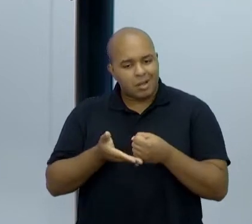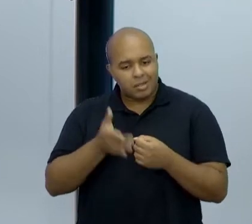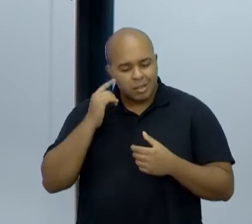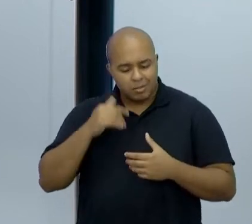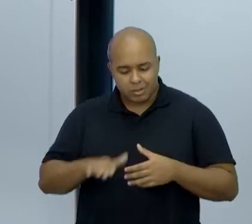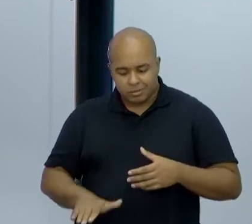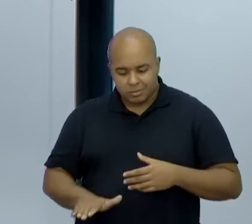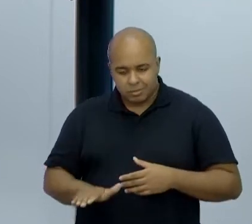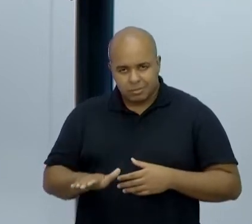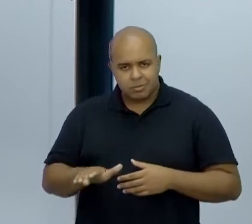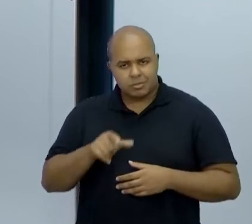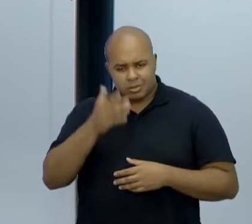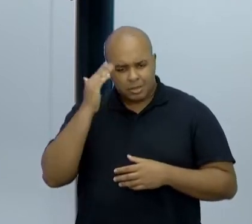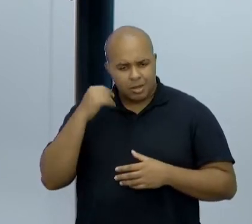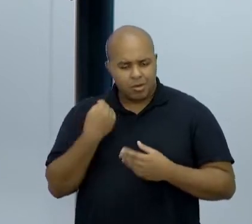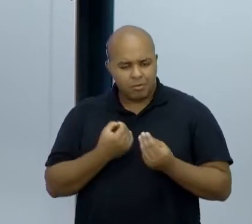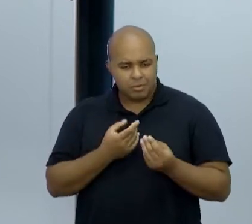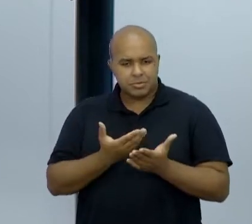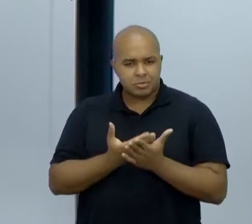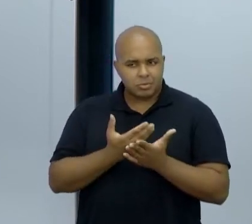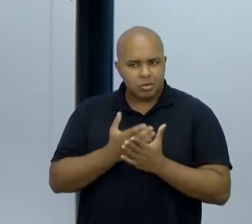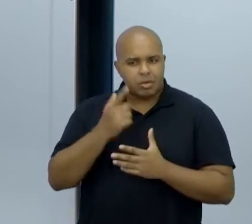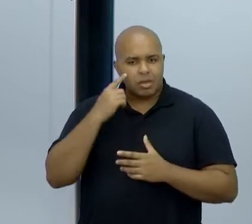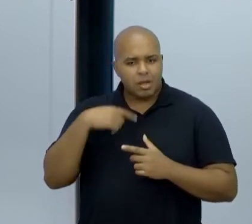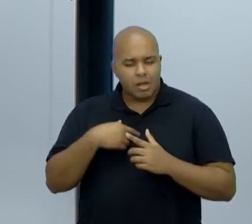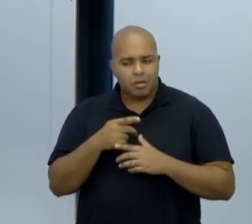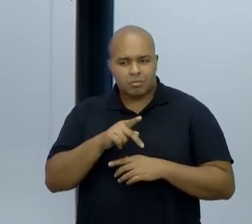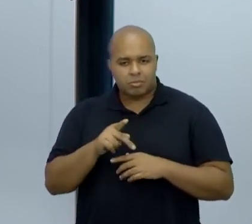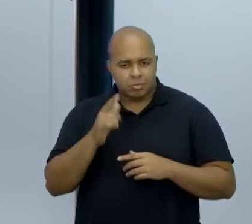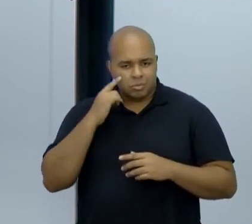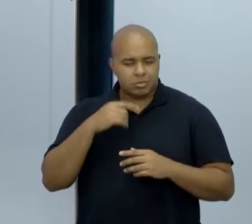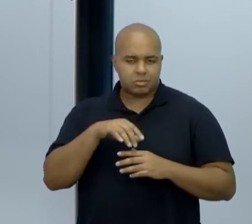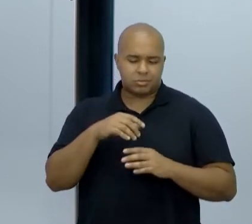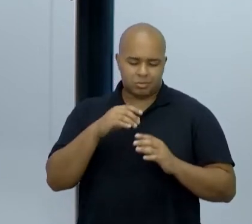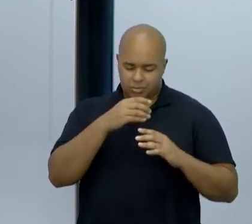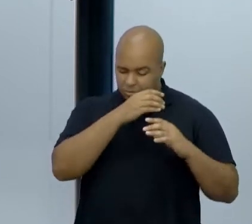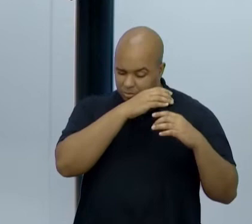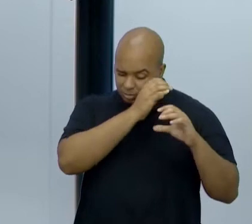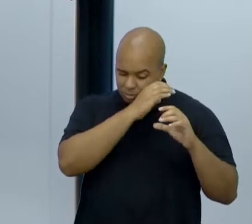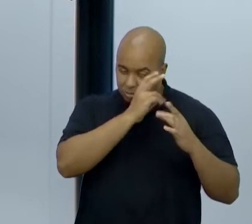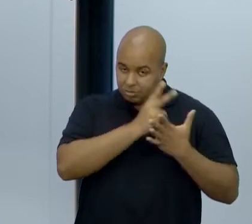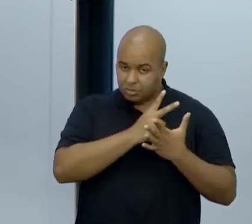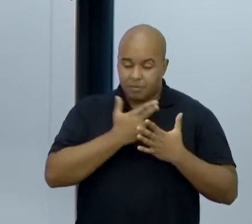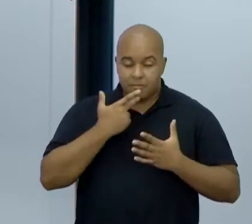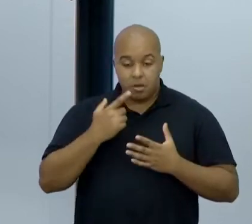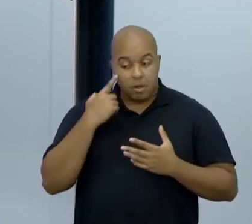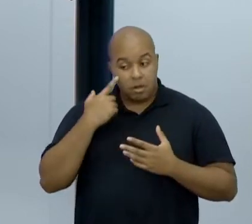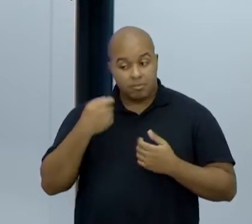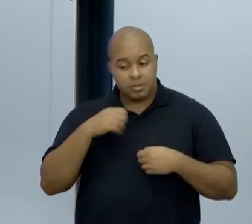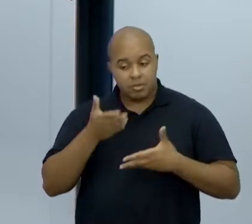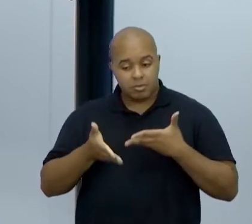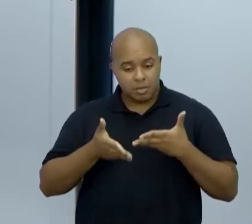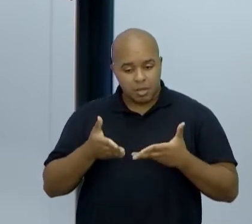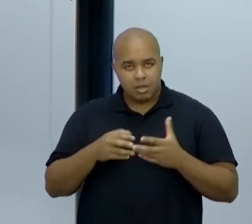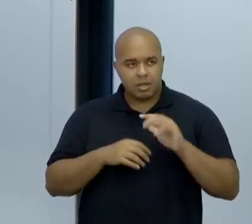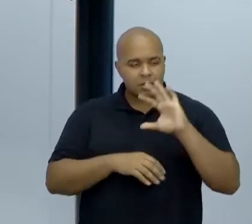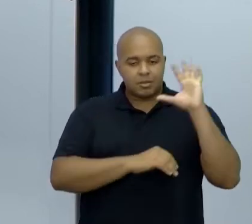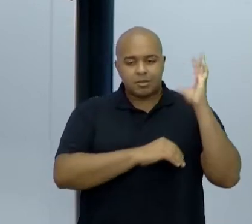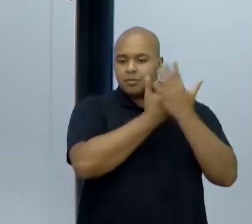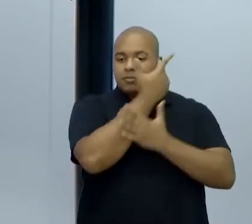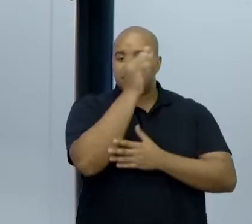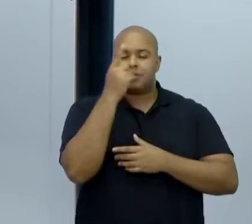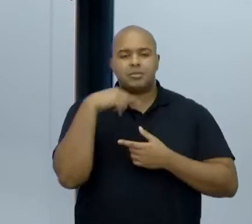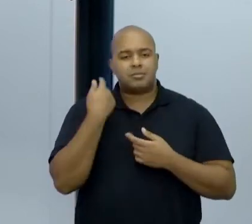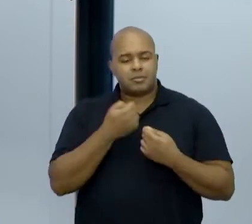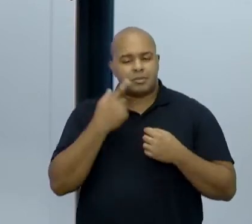desde a infância, e você sabe, quando você estudou lá com um professor de ciências, que ele sempre falava, olha, a gente tem que cuidar da natureza,